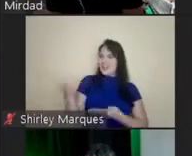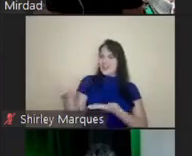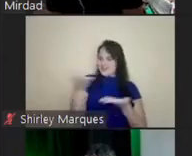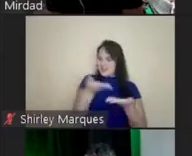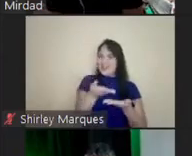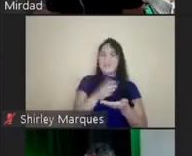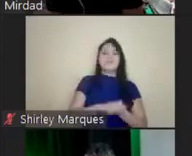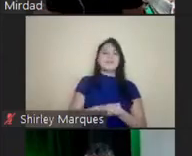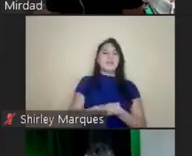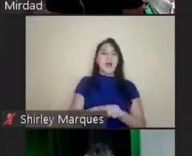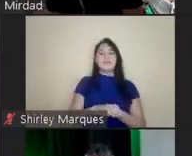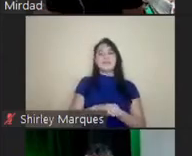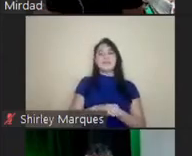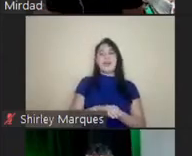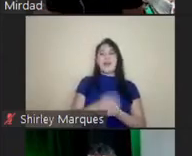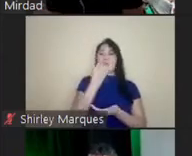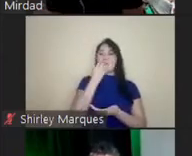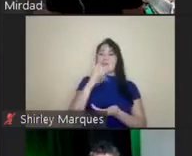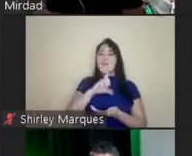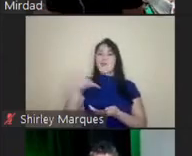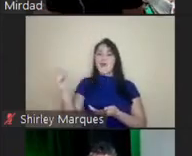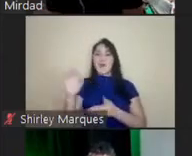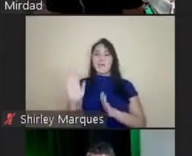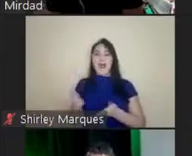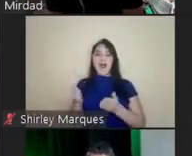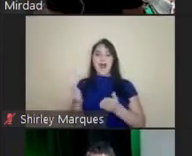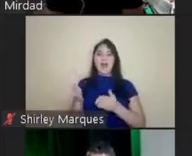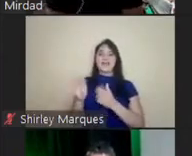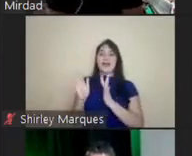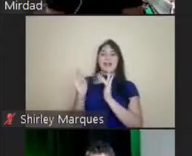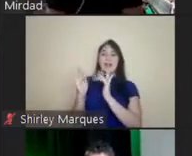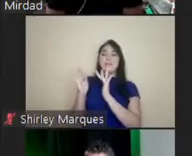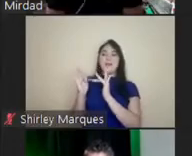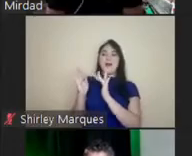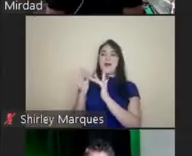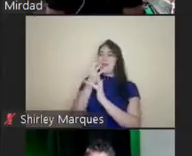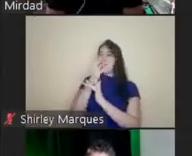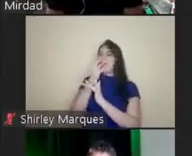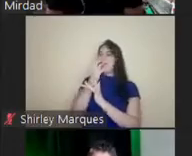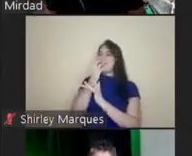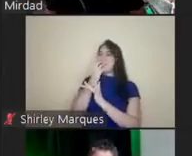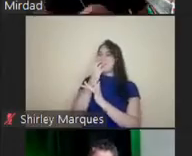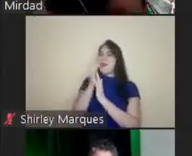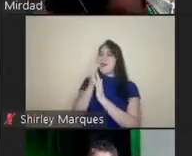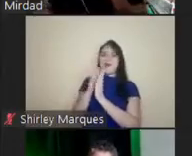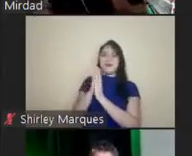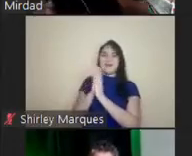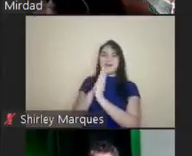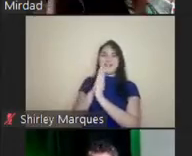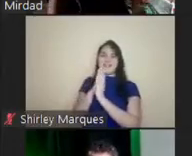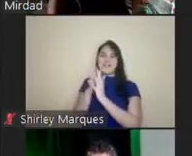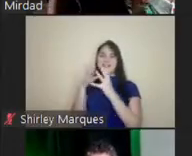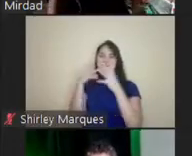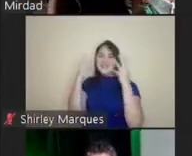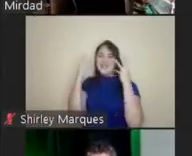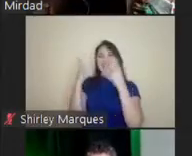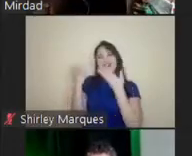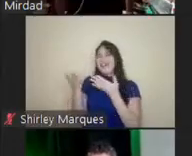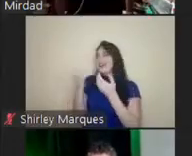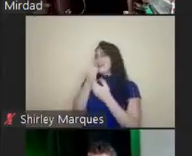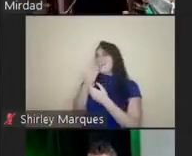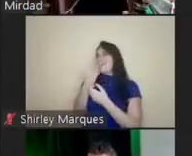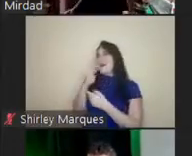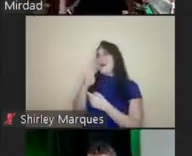mas está quieto porque está namorando o cachorro de pelúcia. É o seguinte. Pelo menos ele está namorando.